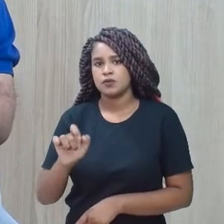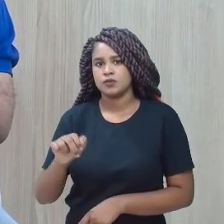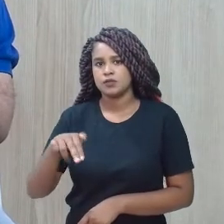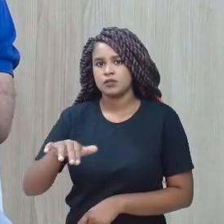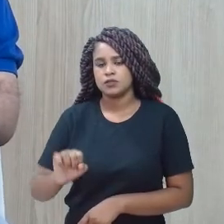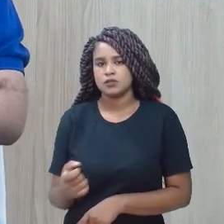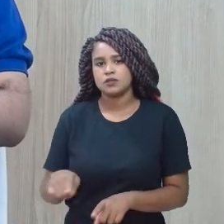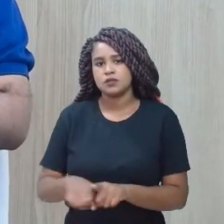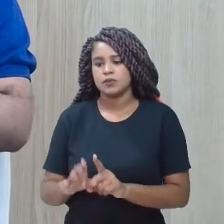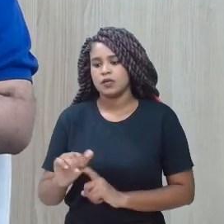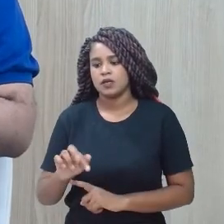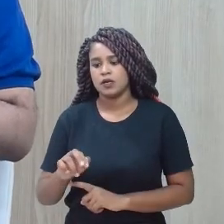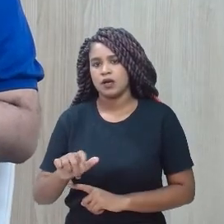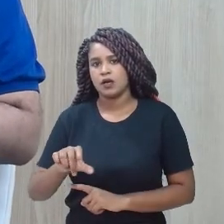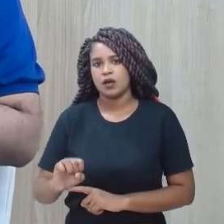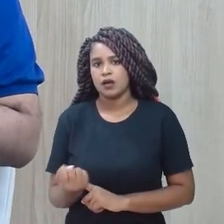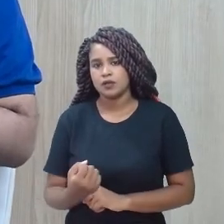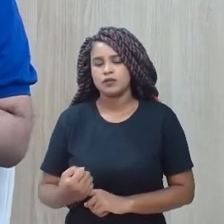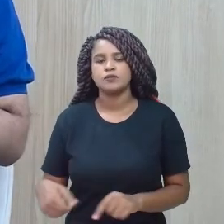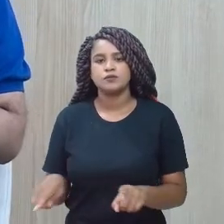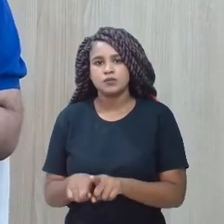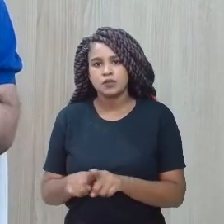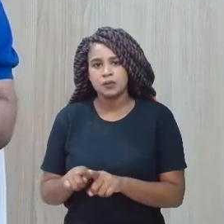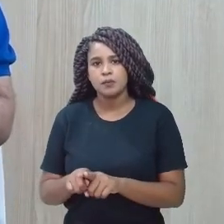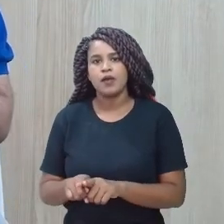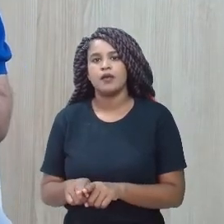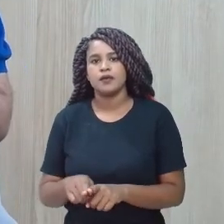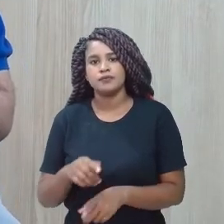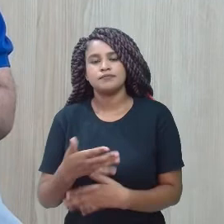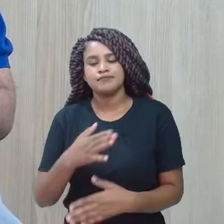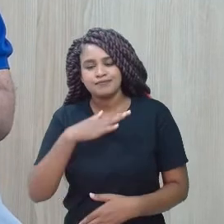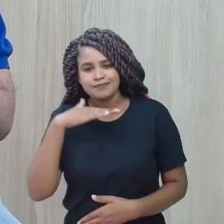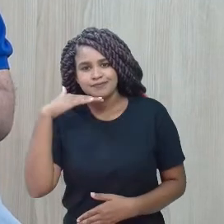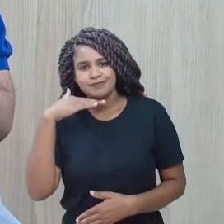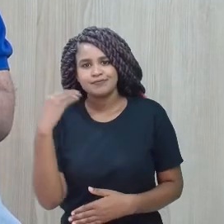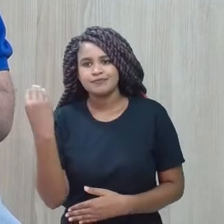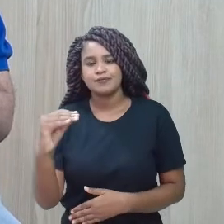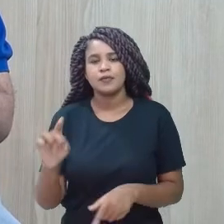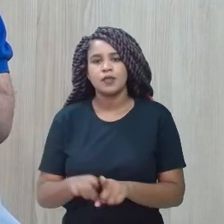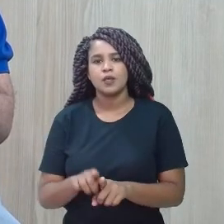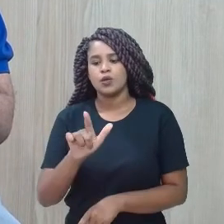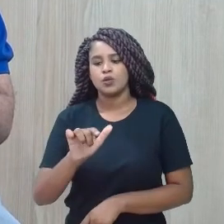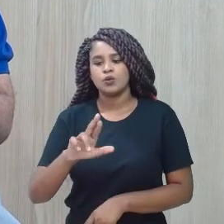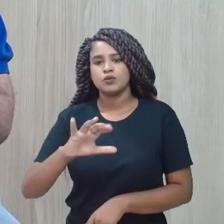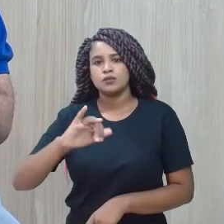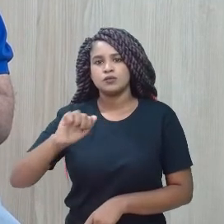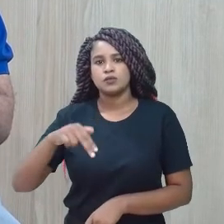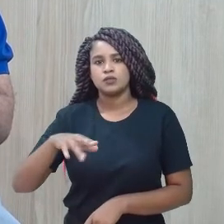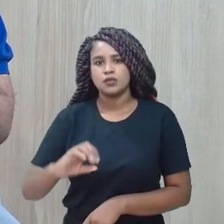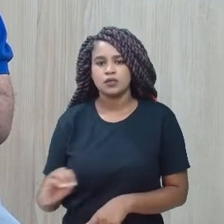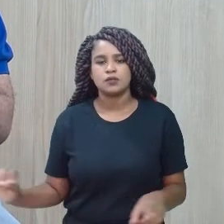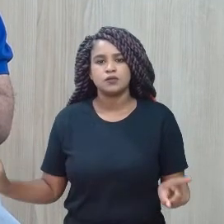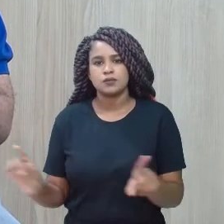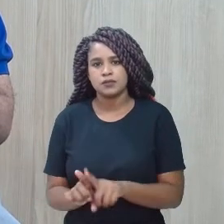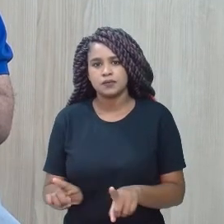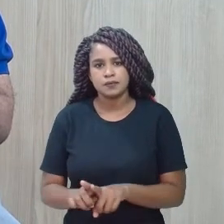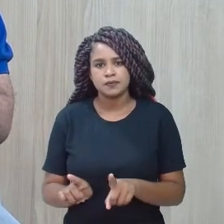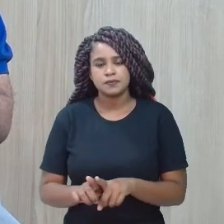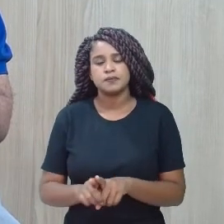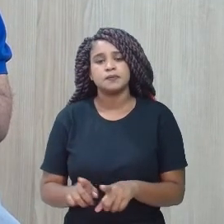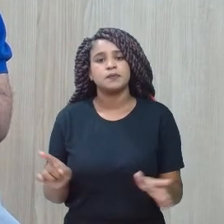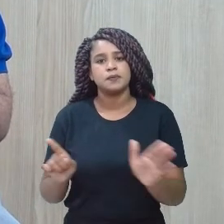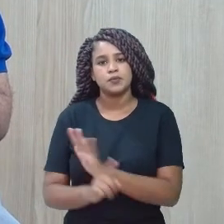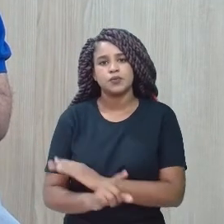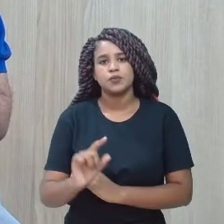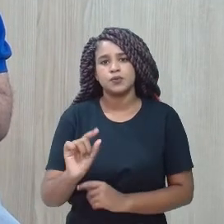o Carlos deixou aqui o seu rostinho lindo. O Luciano, se eu não me engano, acho que foi o Luciano mesmo que